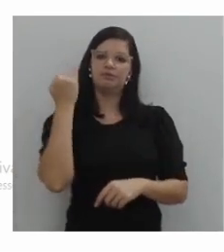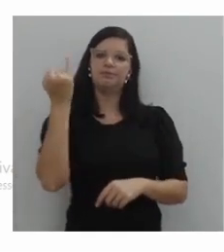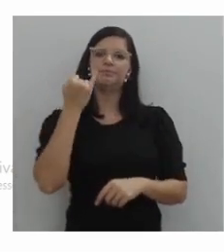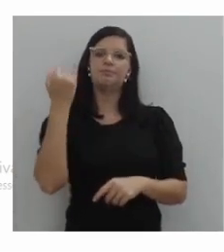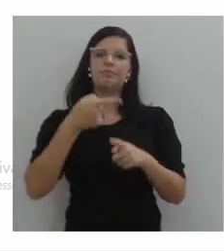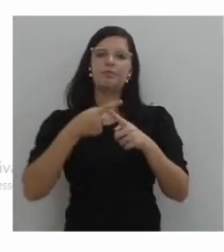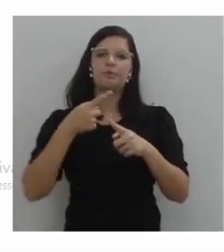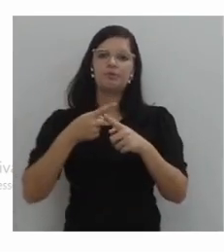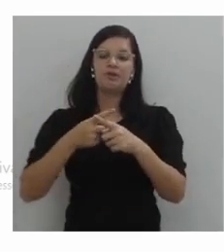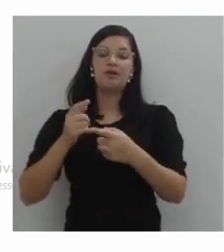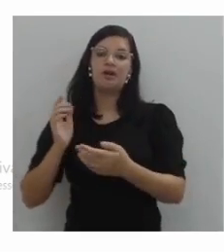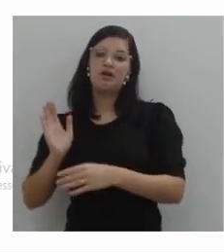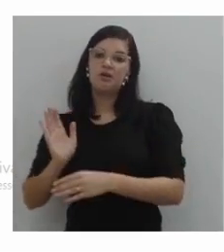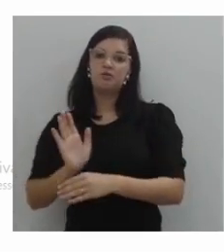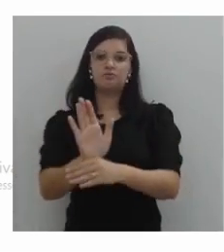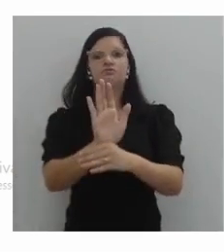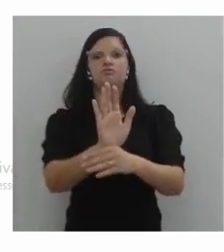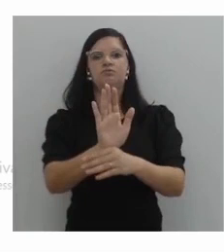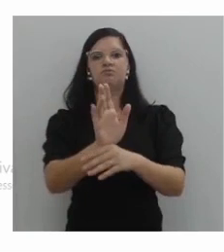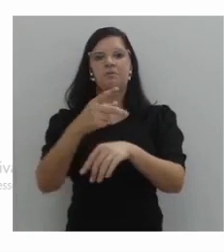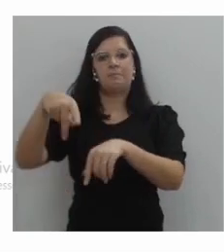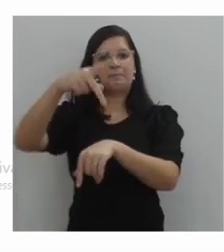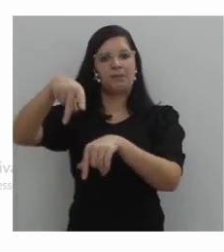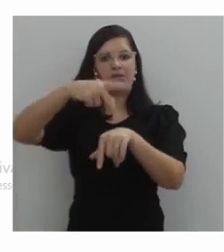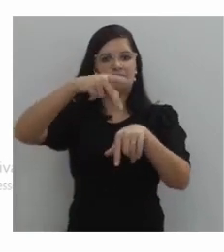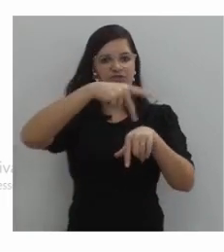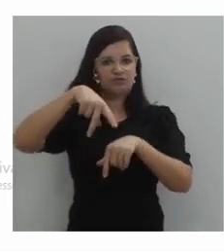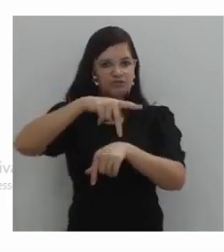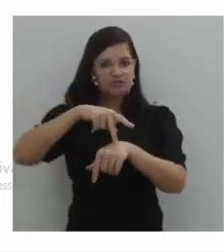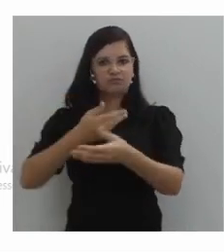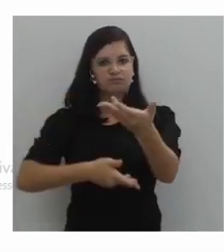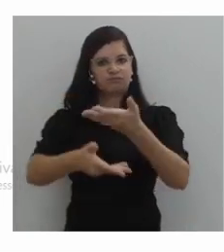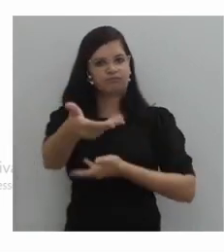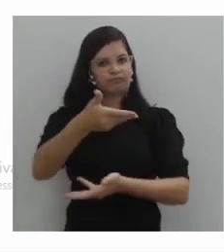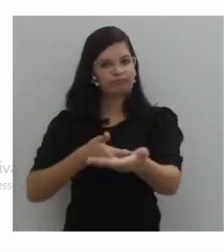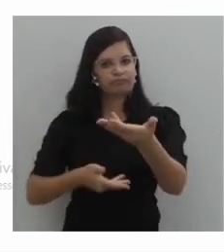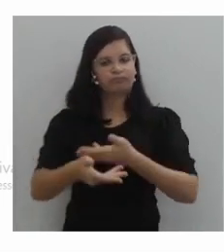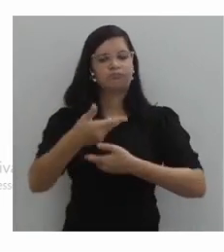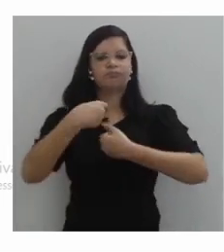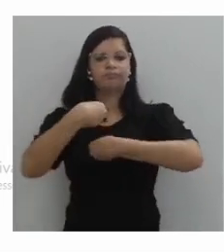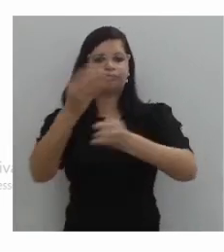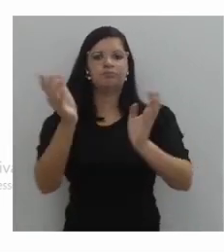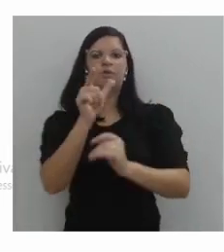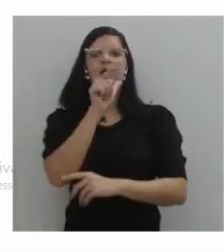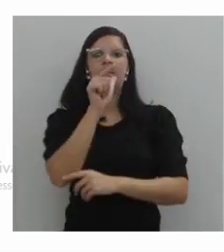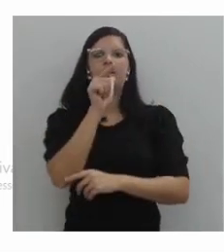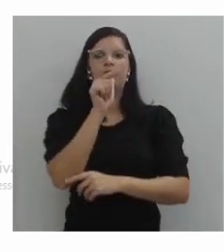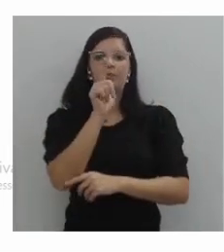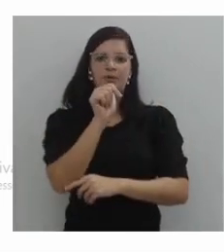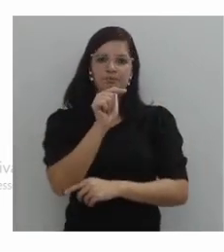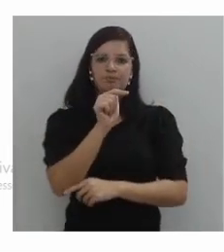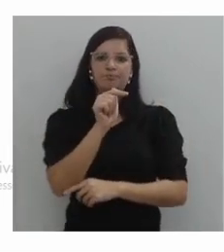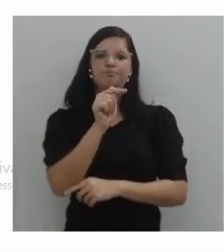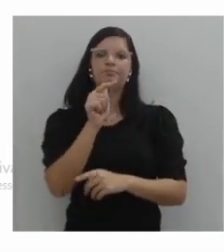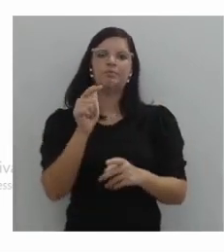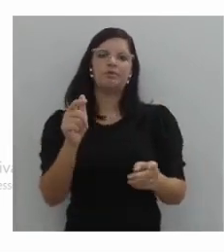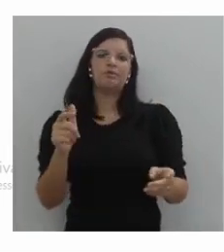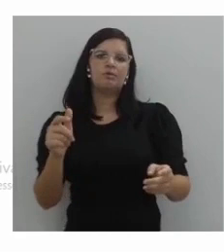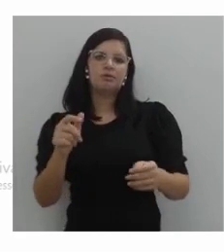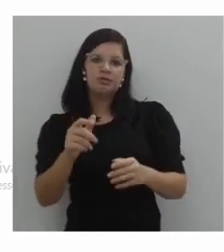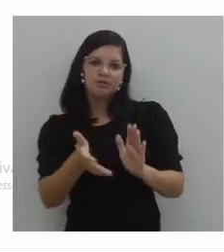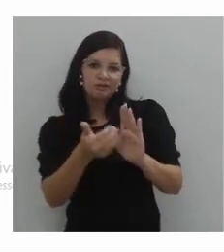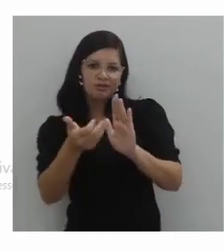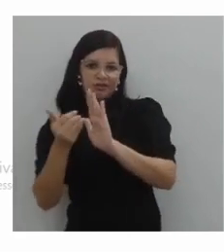tá? Porque existe uma colaboração aí entre países, tá? Para dinamizar a distribuição de água nesse aquífero, a